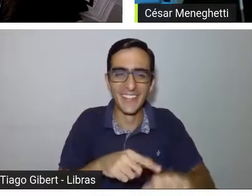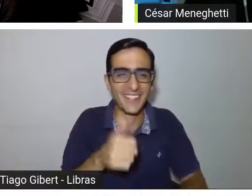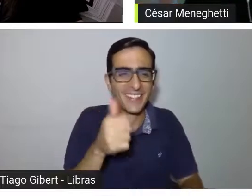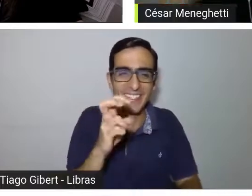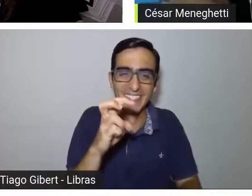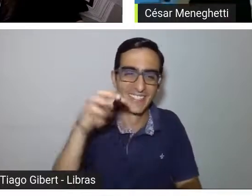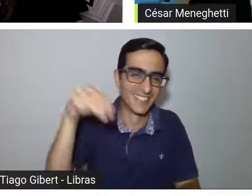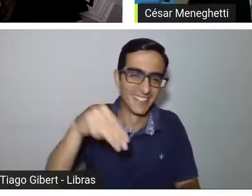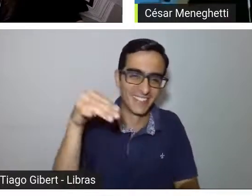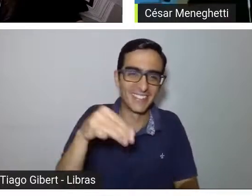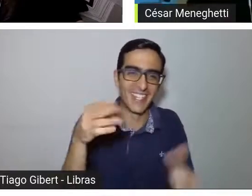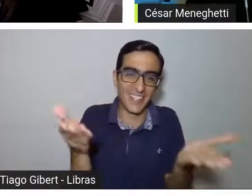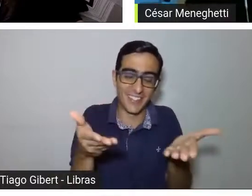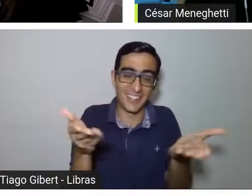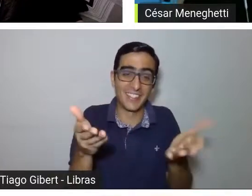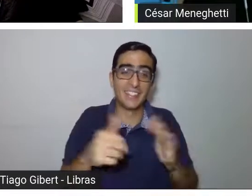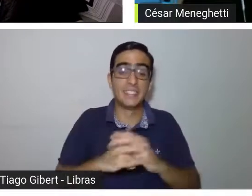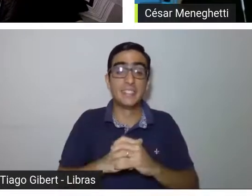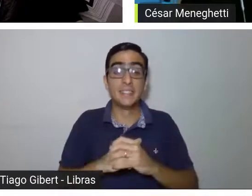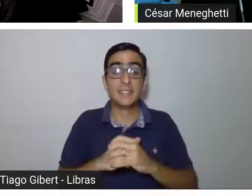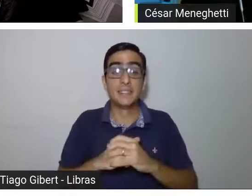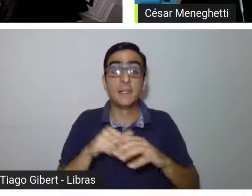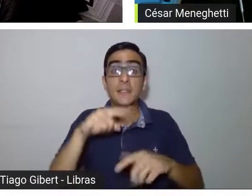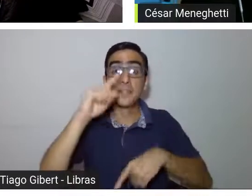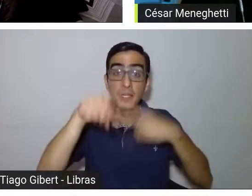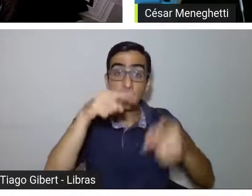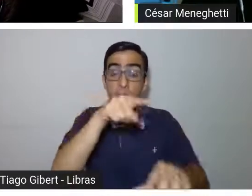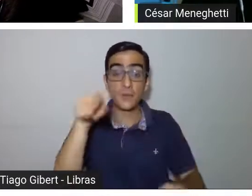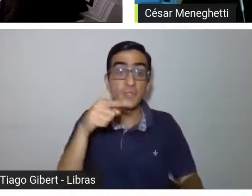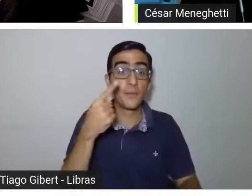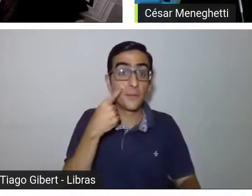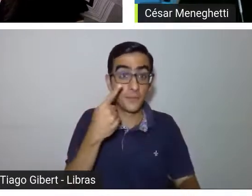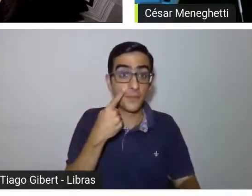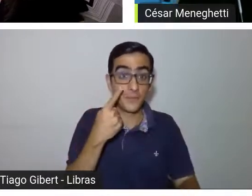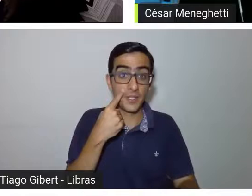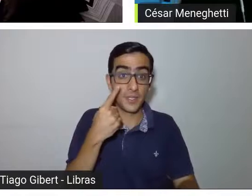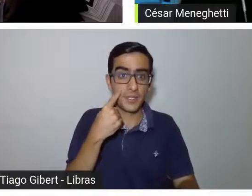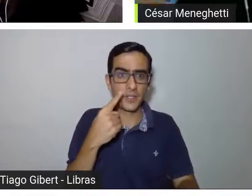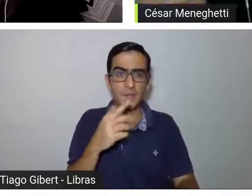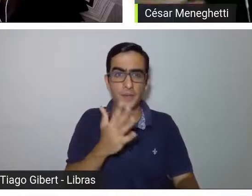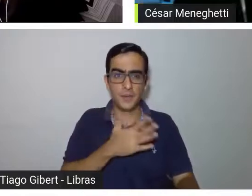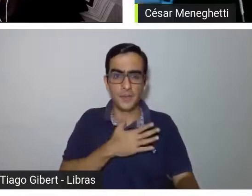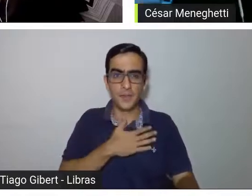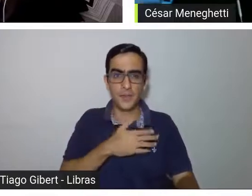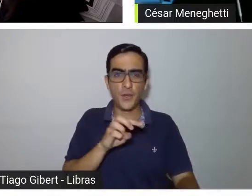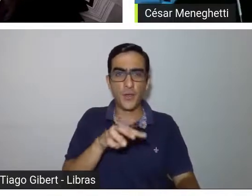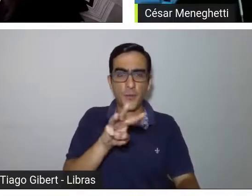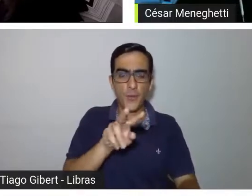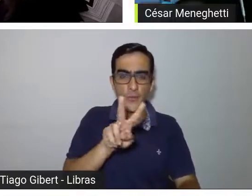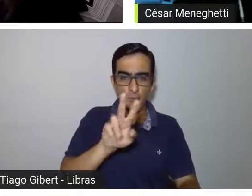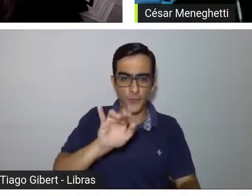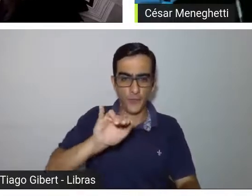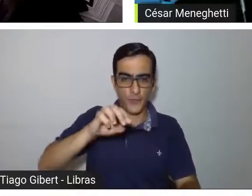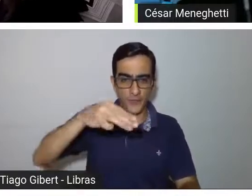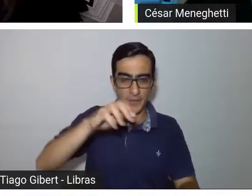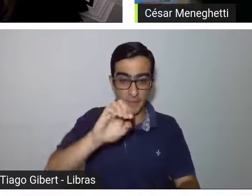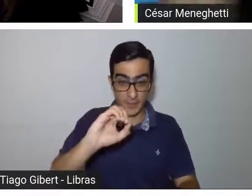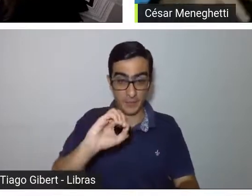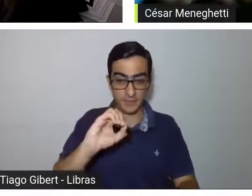agora. Mas talvez vocês vão poder ver no meu Vimeo. Assim, tem... A